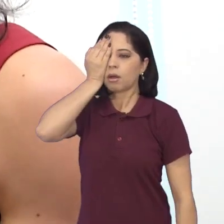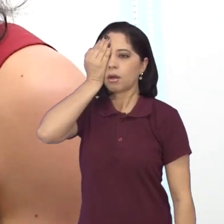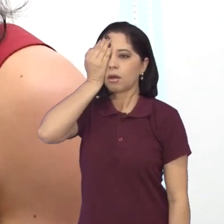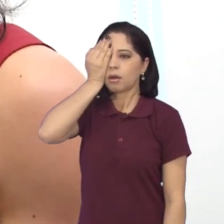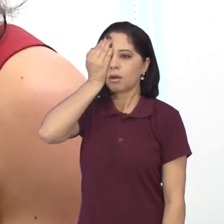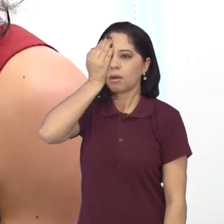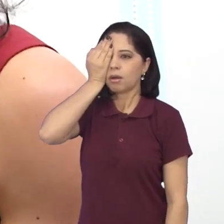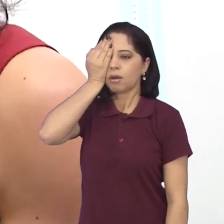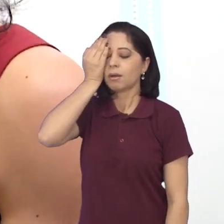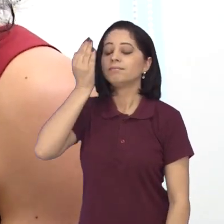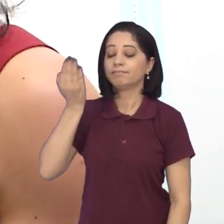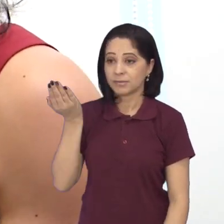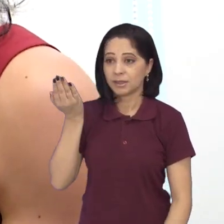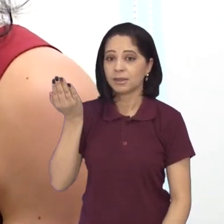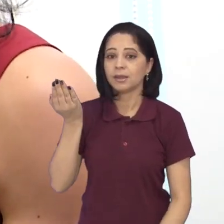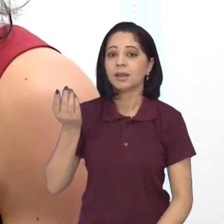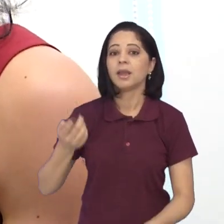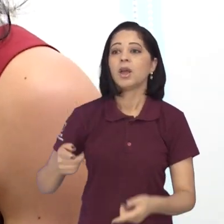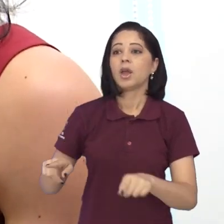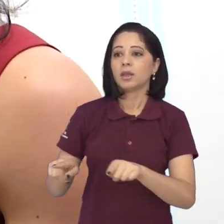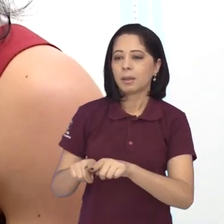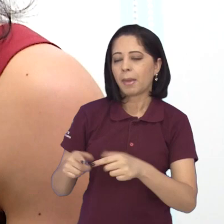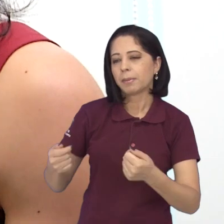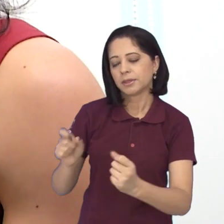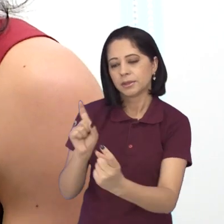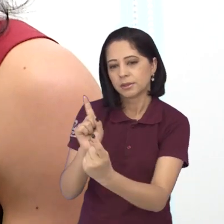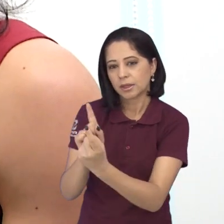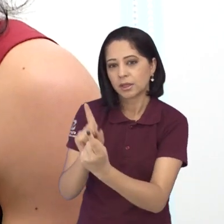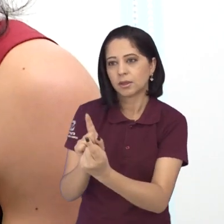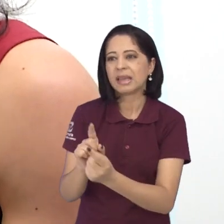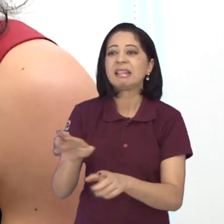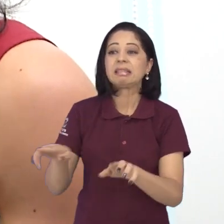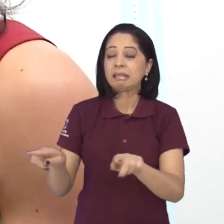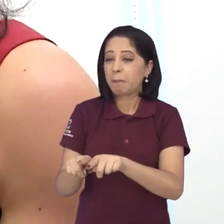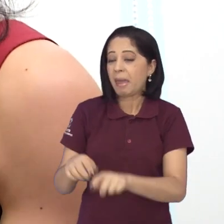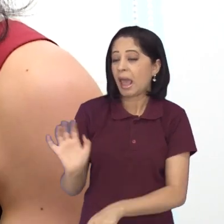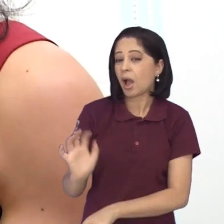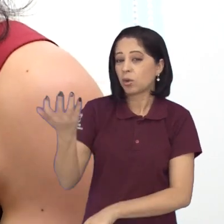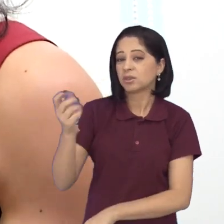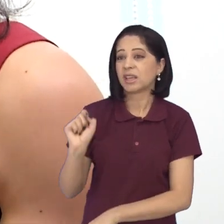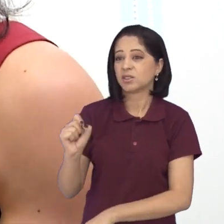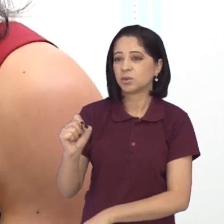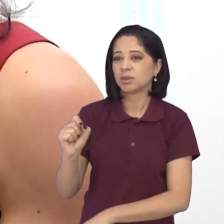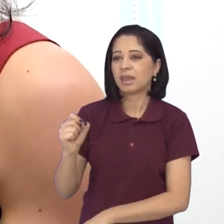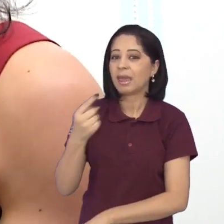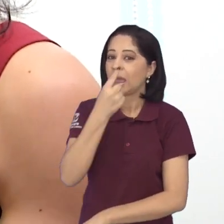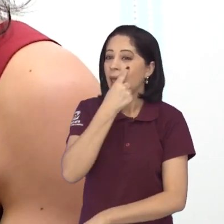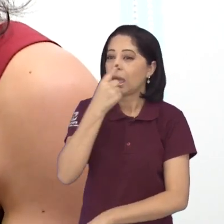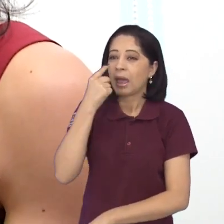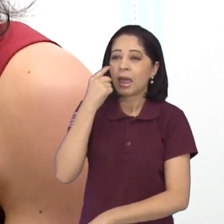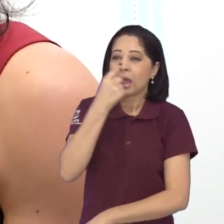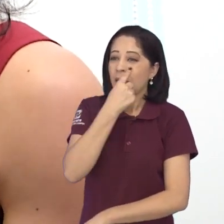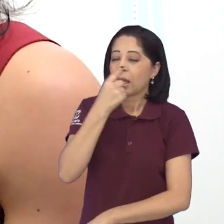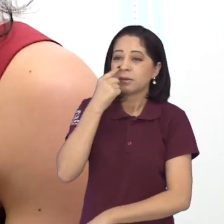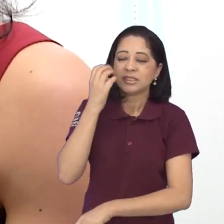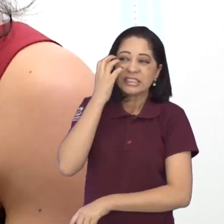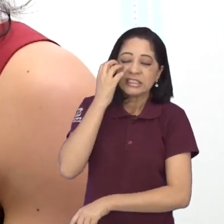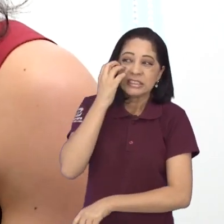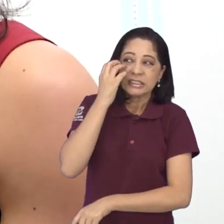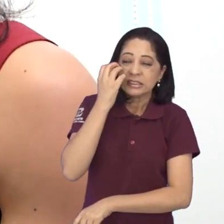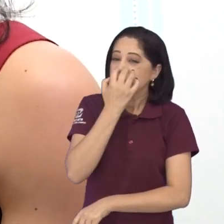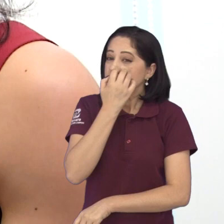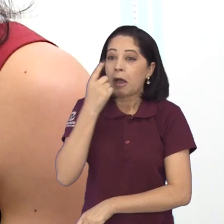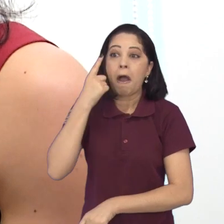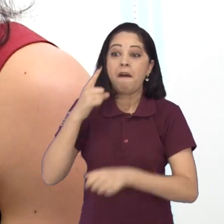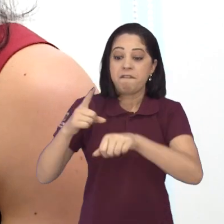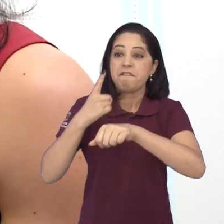com tampão é necessário se um dos olhos for fraco. E fazer todo o acompanhamento, Outra coisa que é muito comum em crianças são